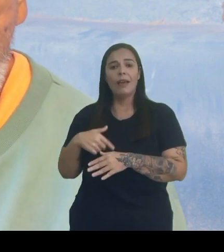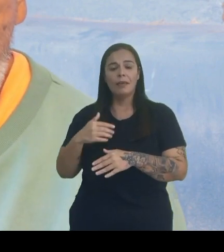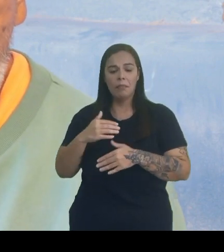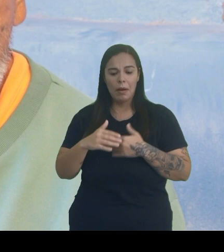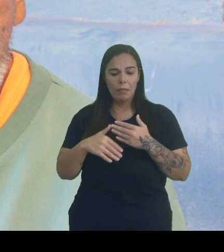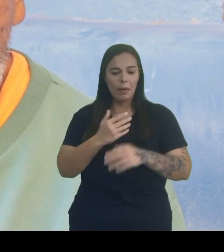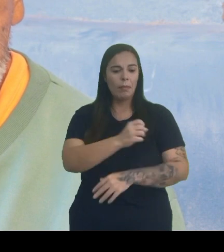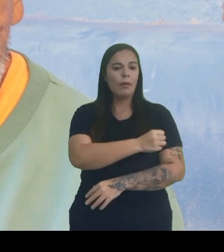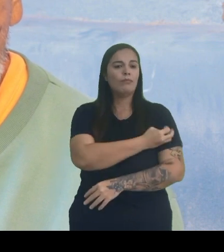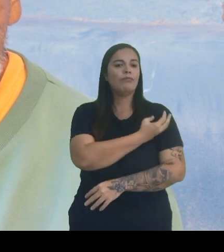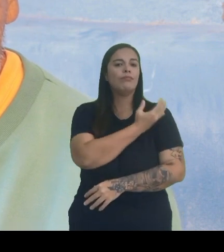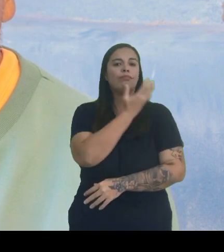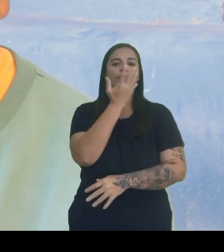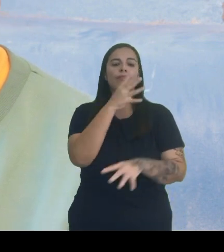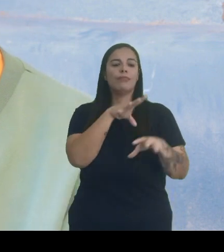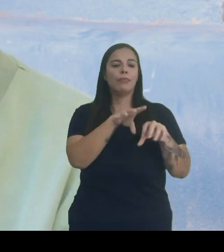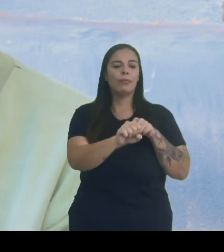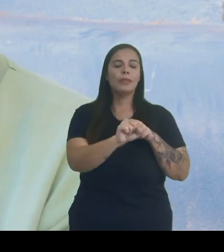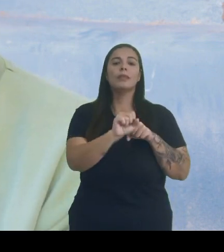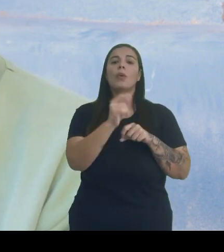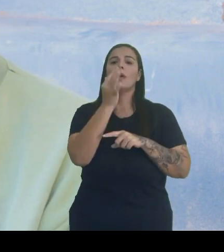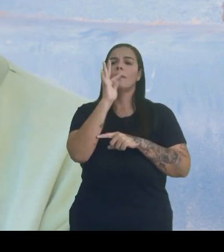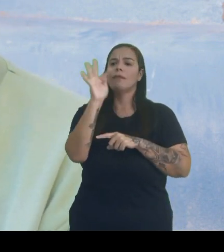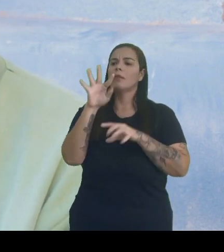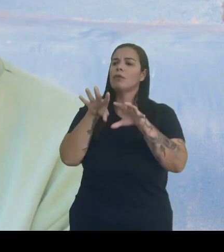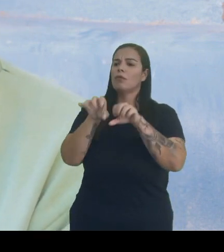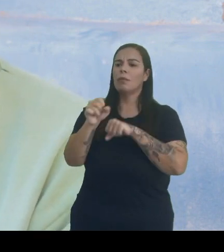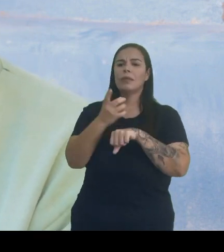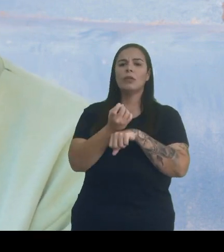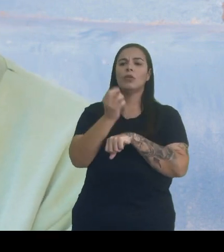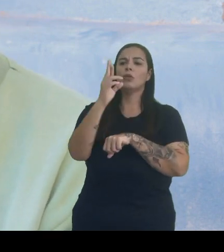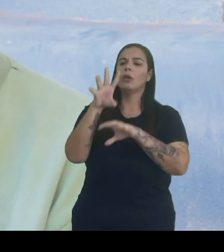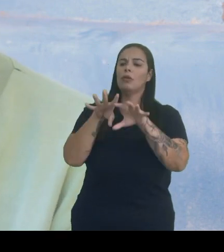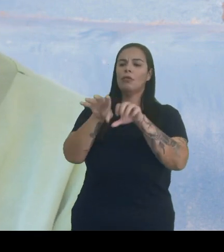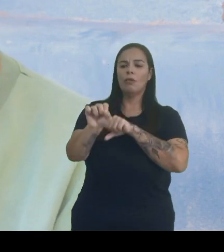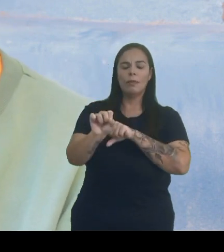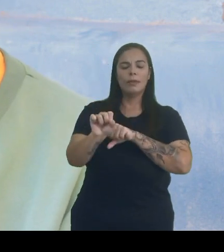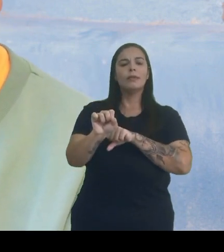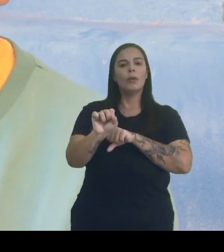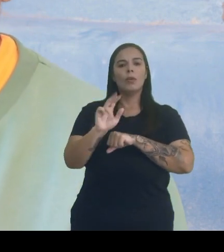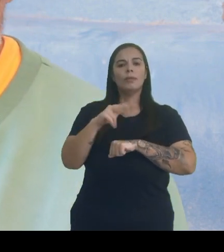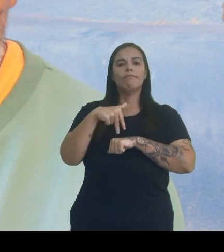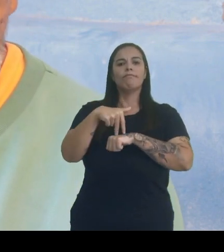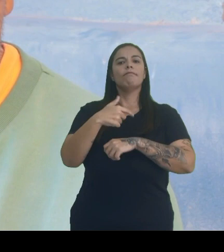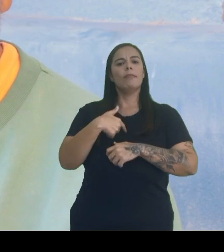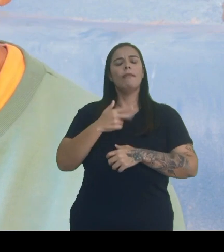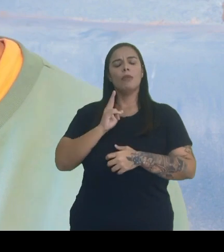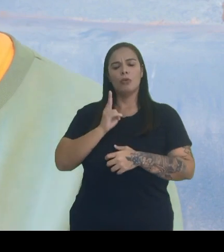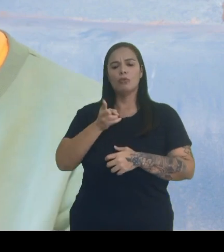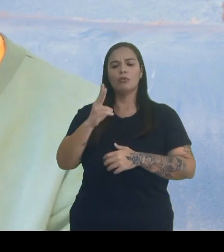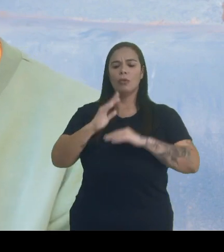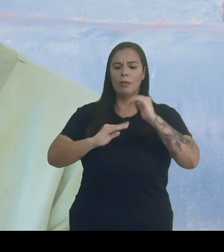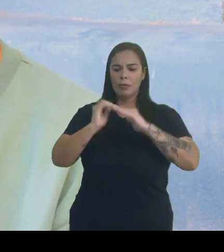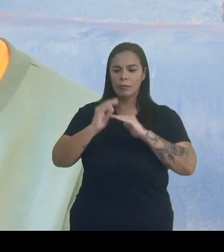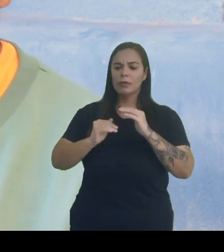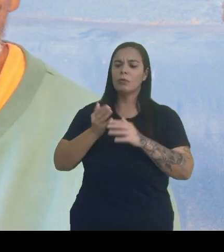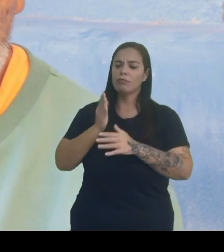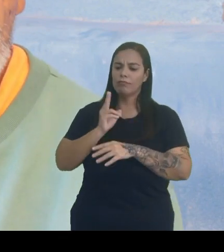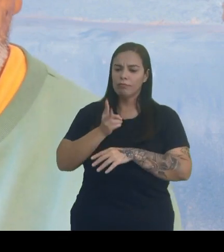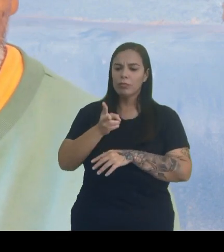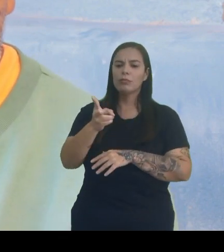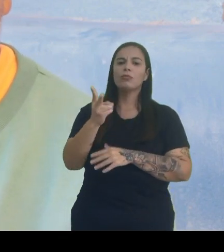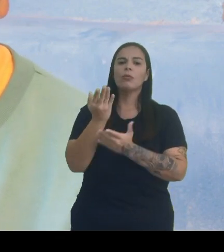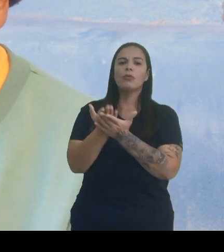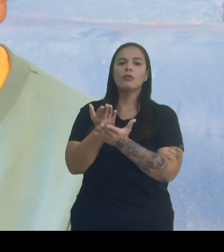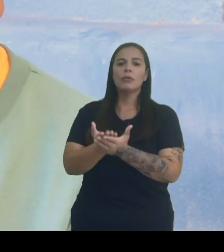chegar a uma faculdade e fazer o doutorado e dizer, bom, e vai continuar estudando a profissão que a pessoa